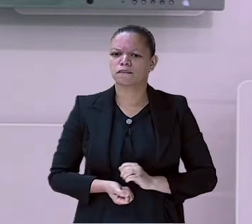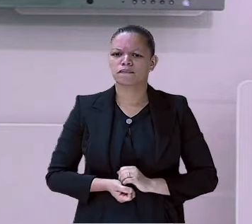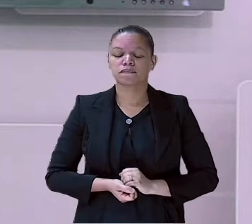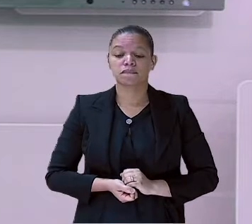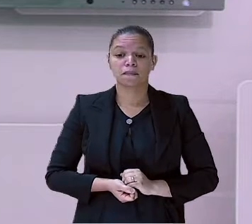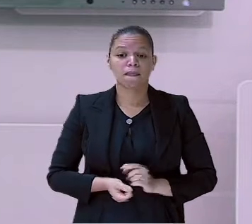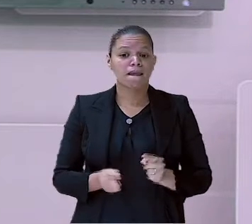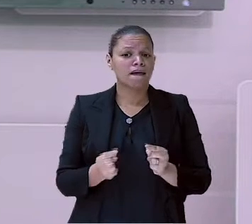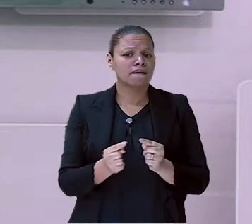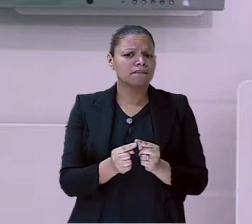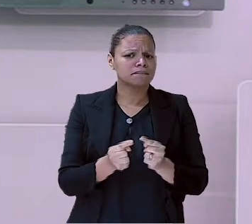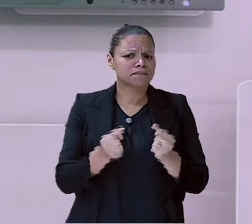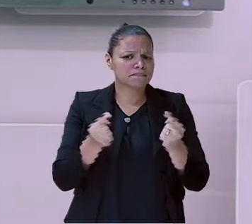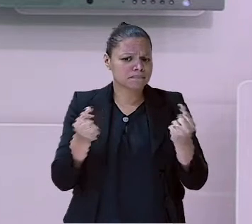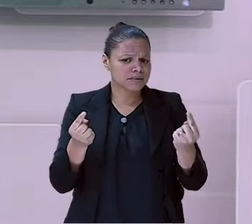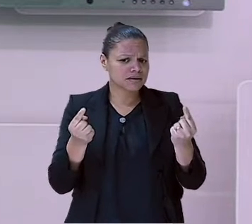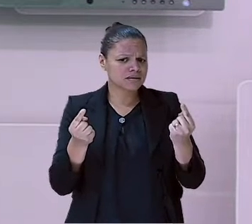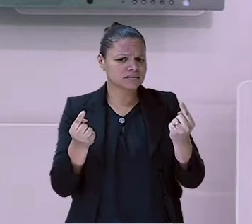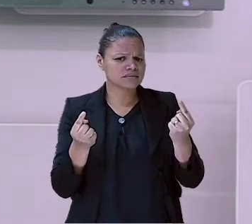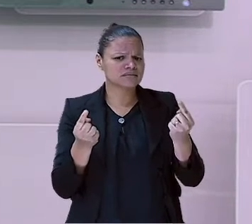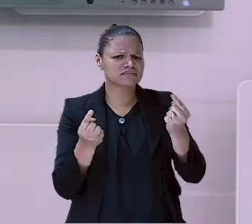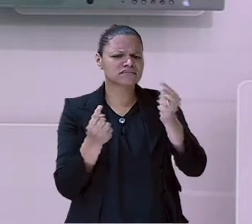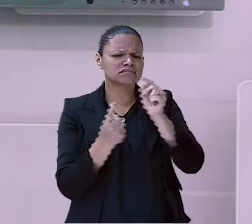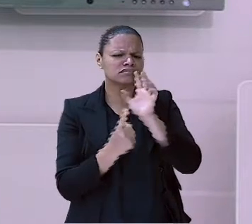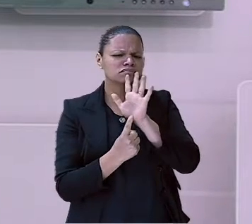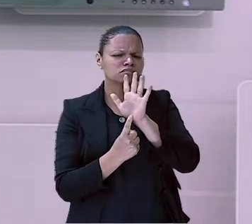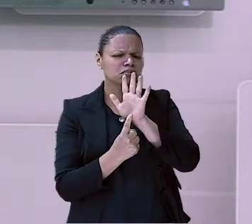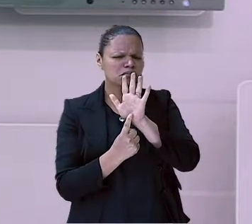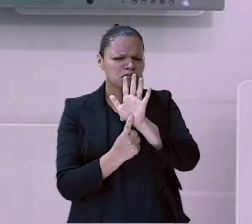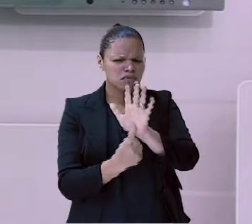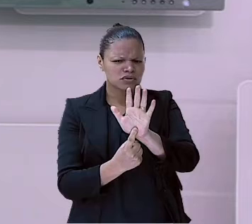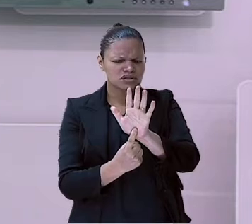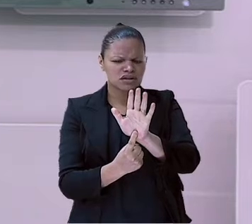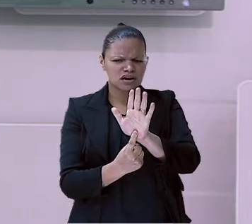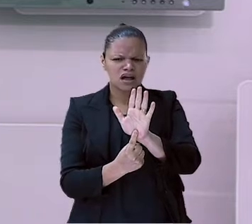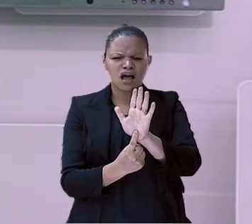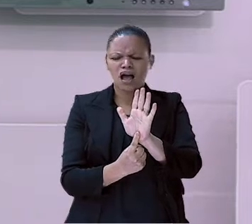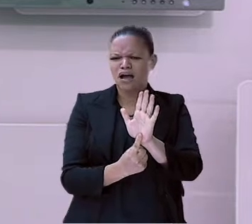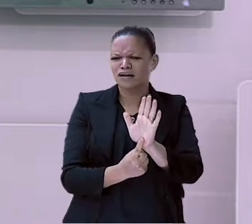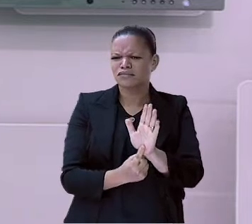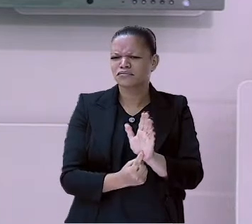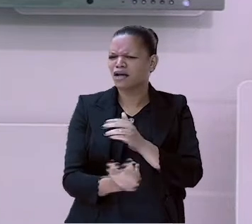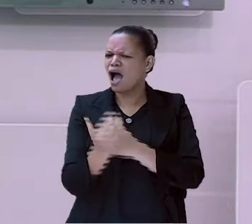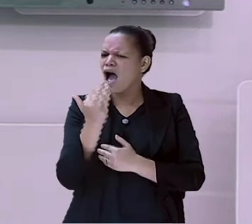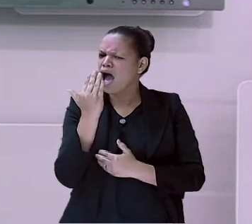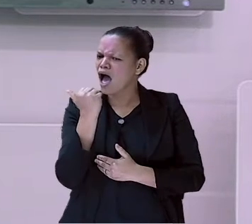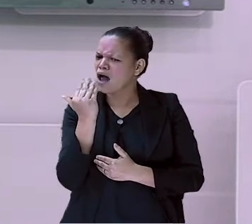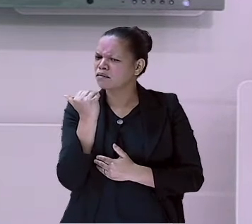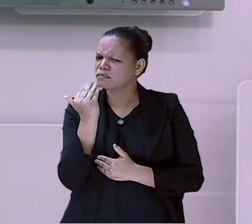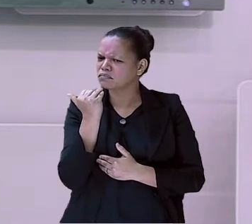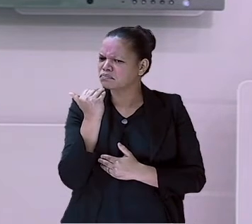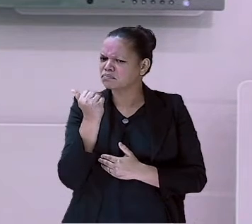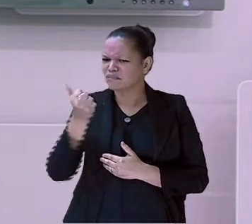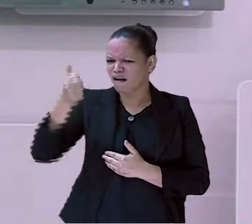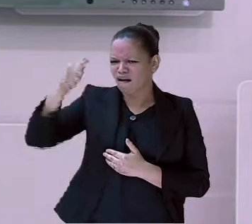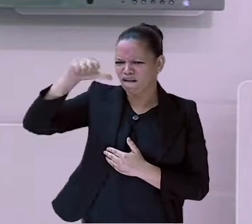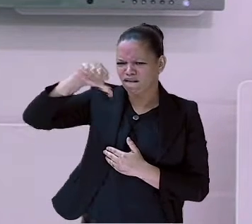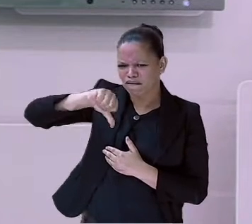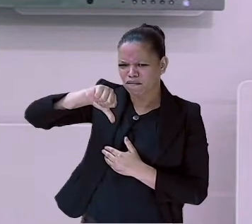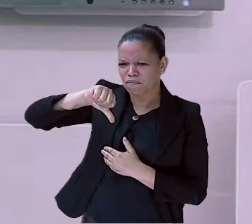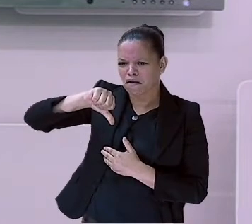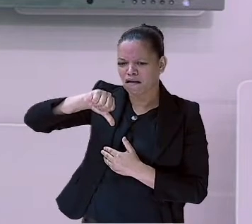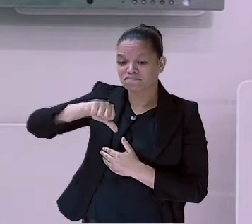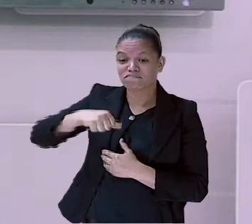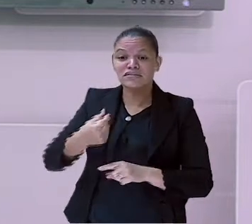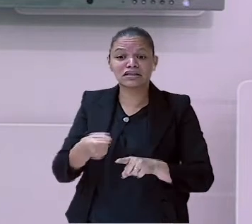Quando nós falamos aí a respeito de uma má alimentação, consequentemente, vem aí junto com essa